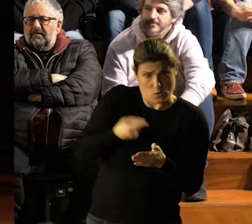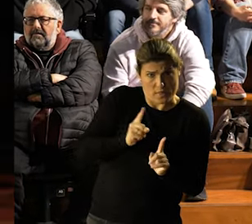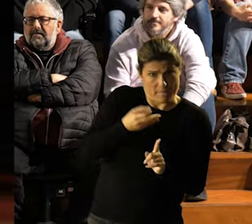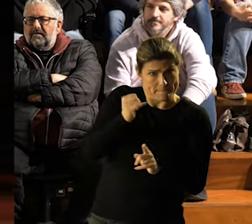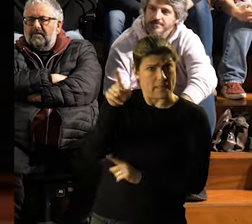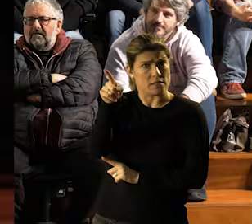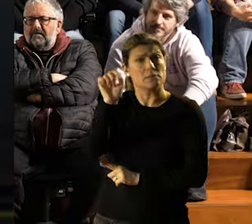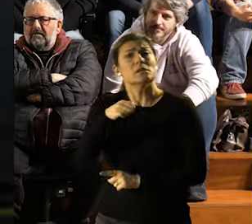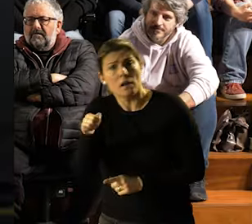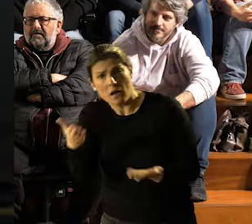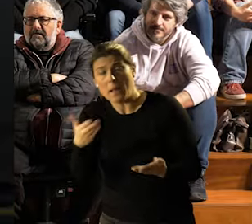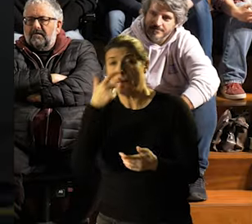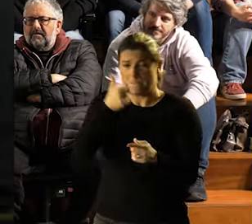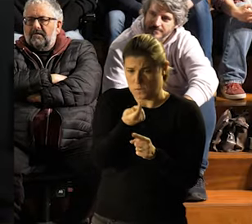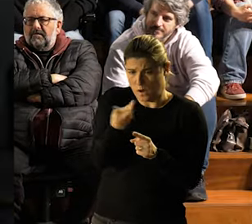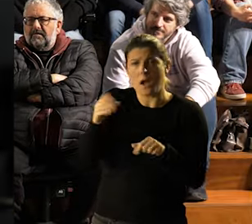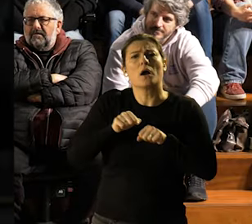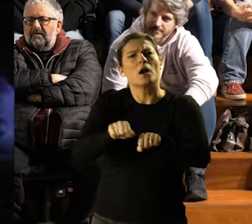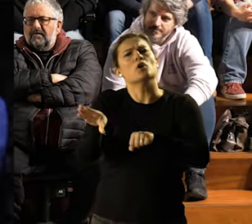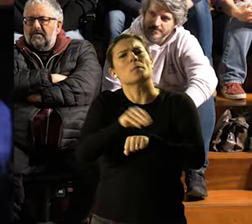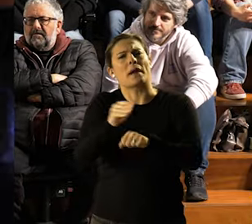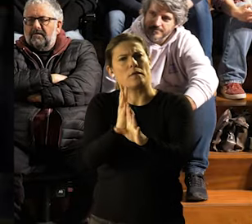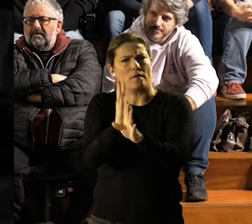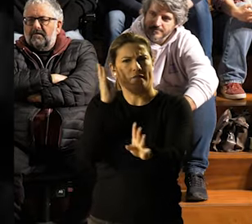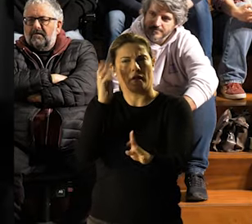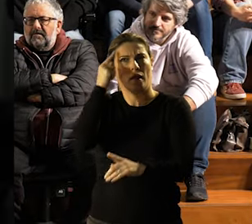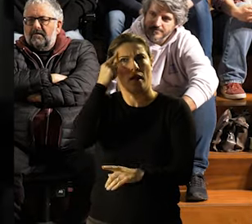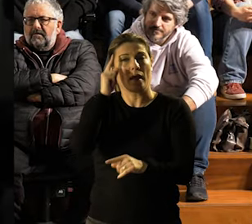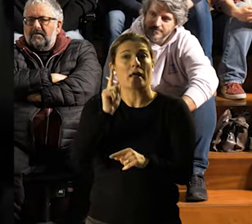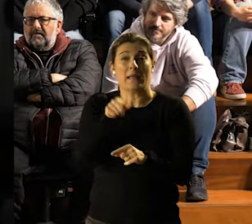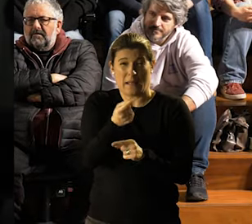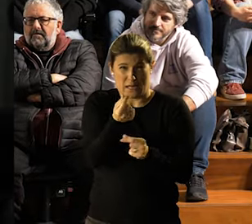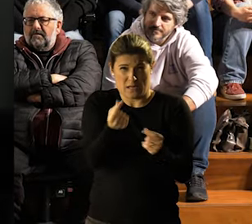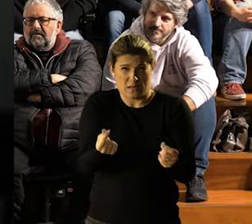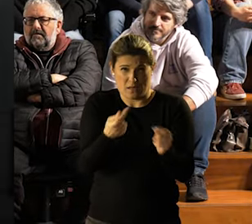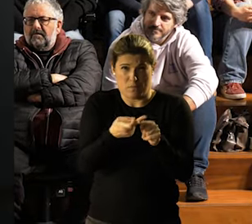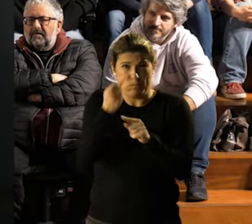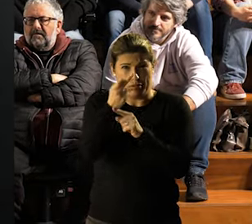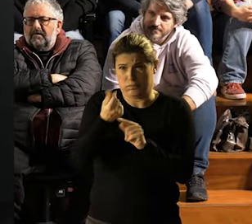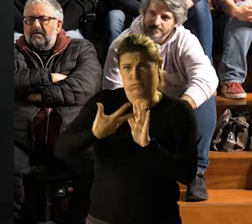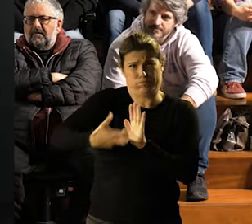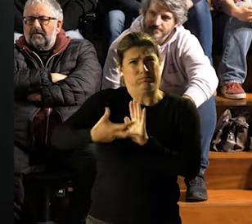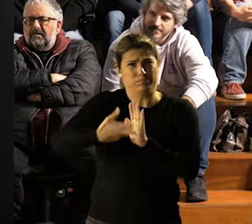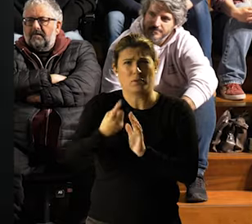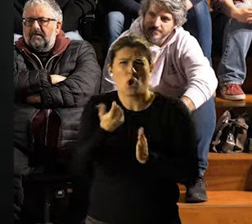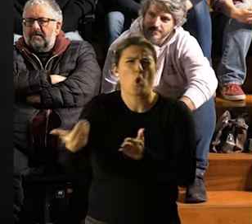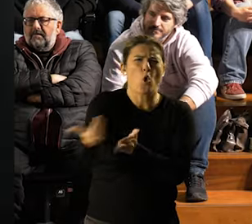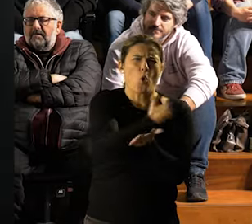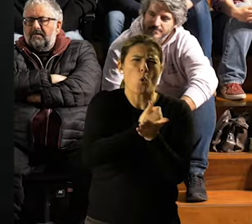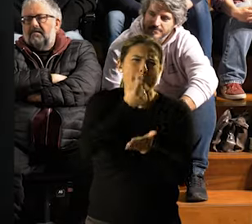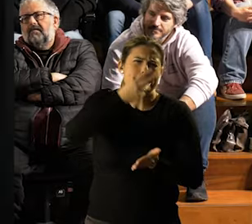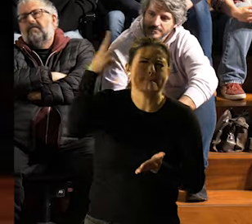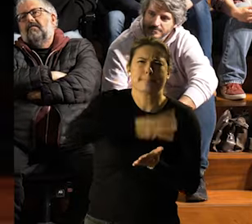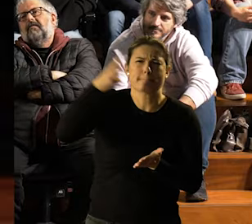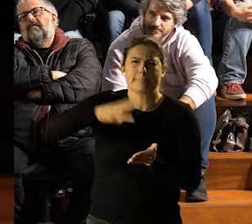socialista quem está nas filas do supermercado sabendo que naqueles preços que nos vão ao bolso estão os lucros milionários